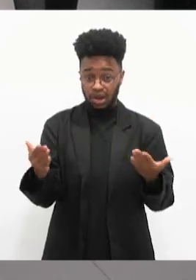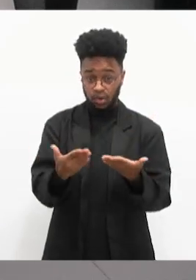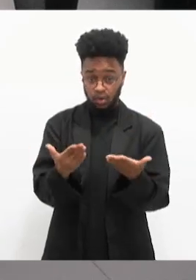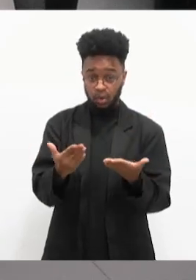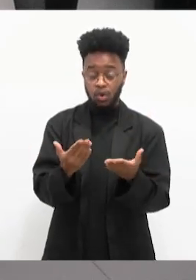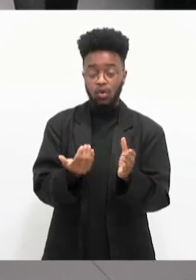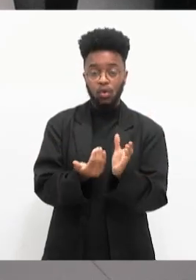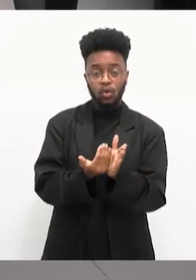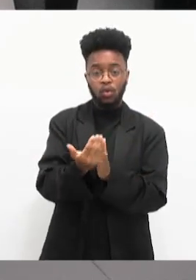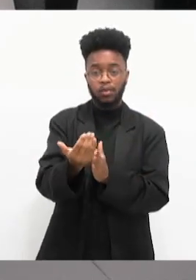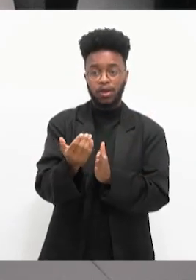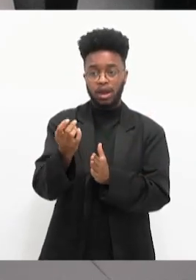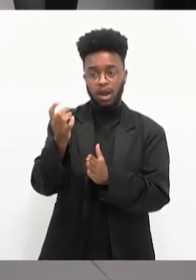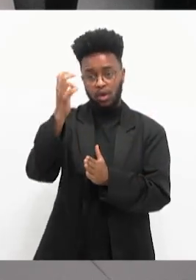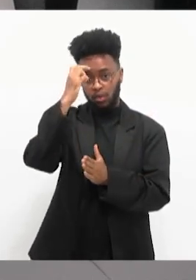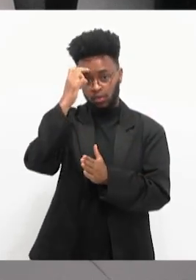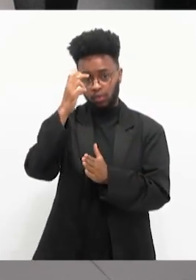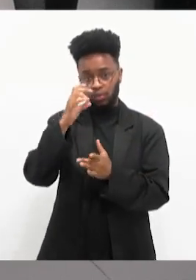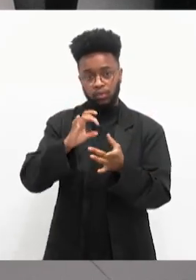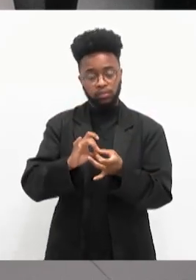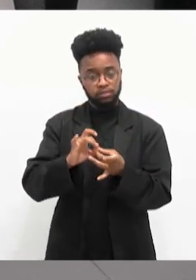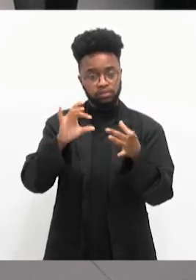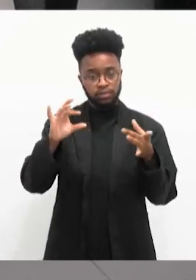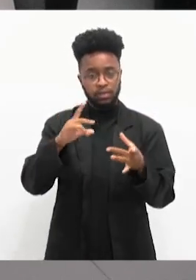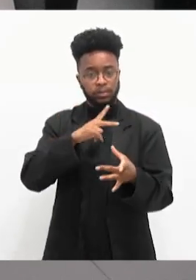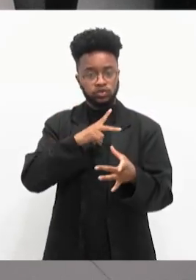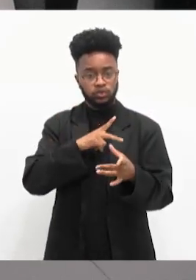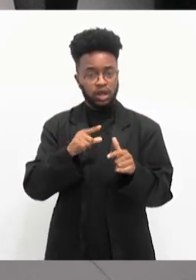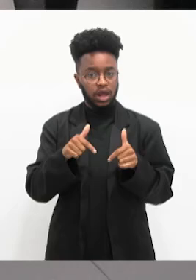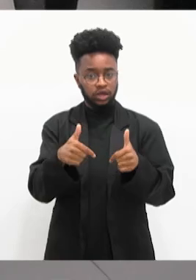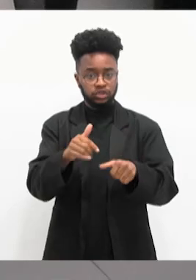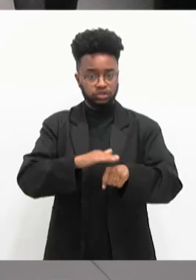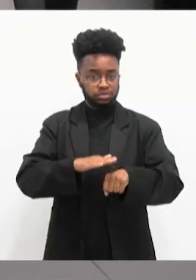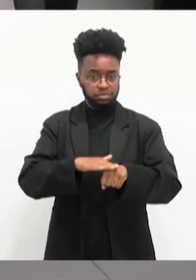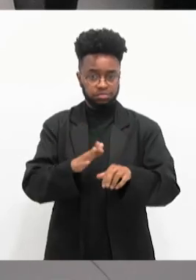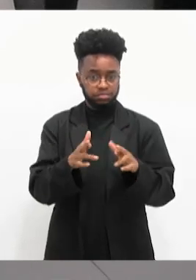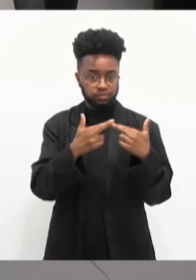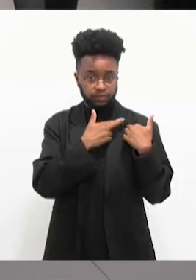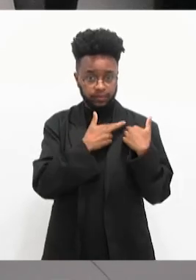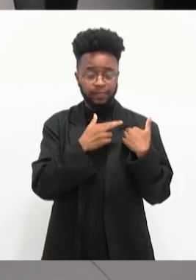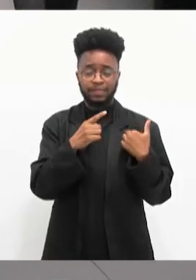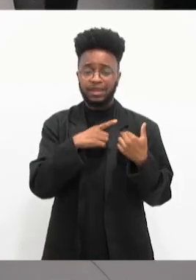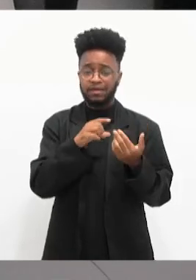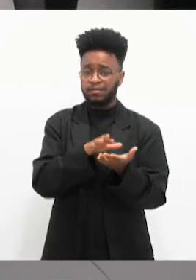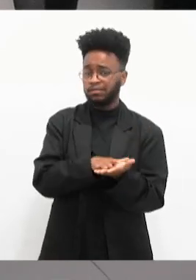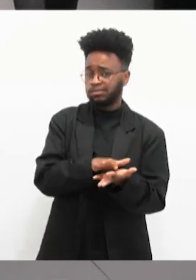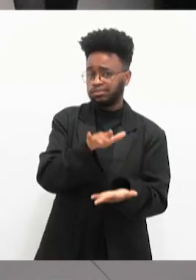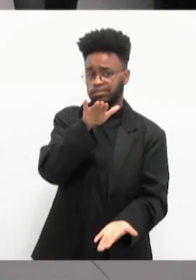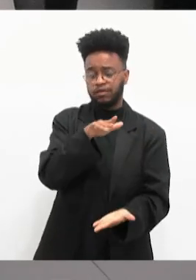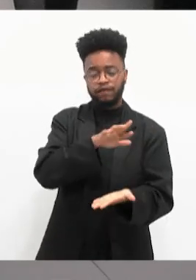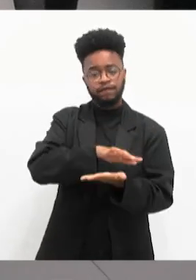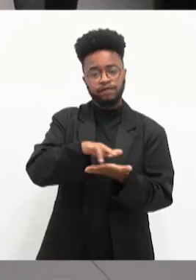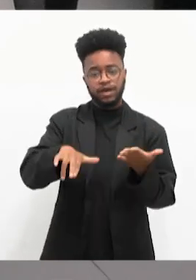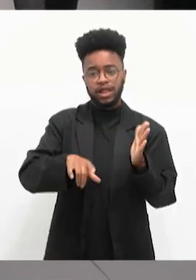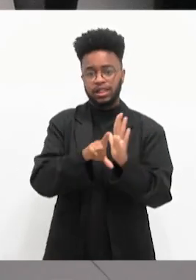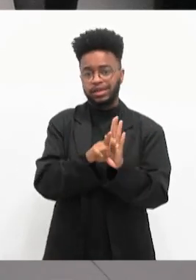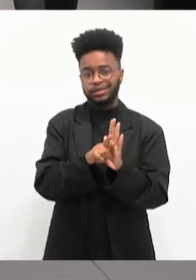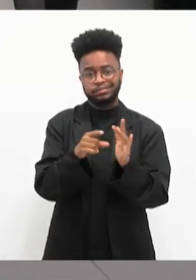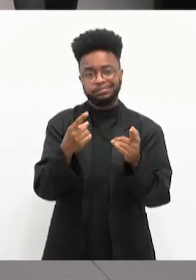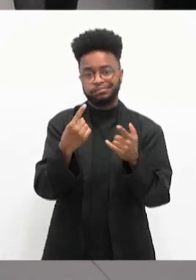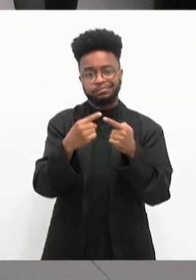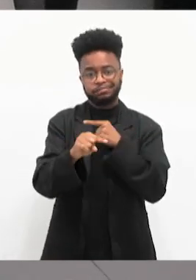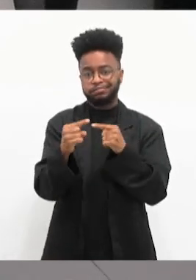de autorizar o particular a fazer o que ele pode fazer, vai ser um volume de leis